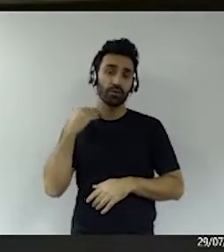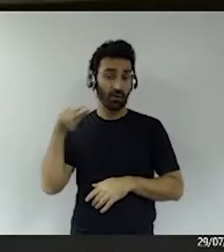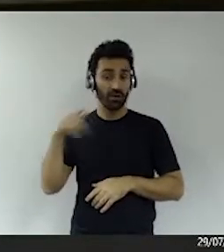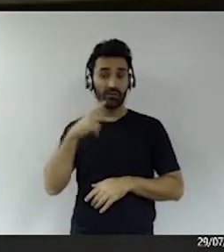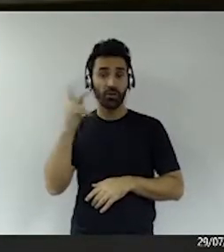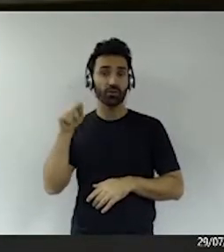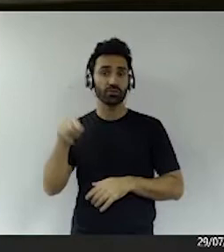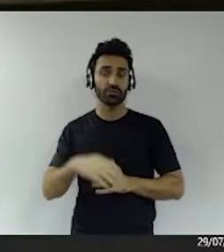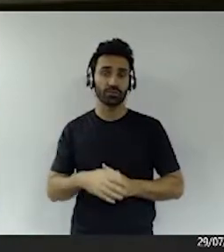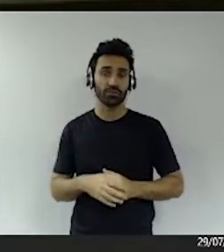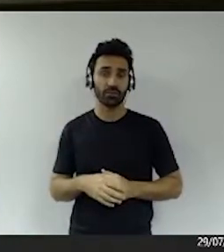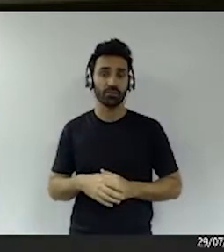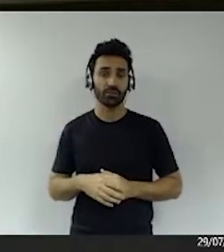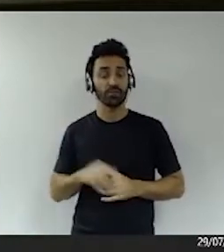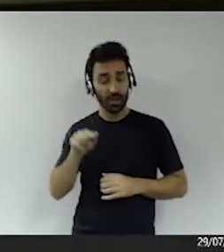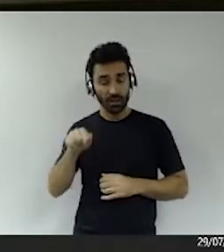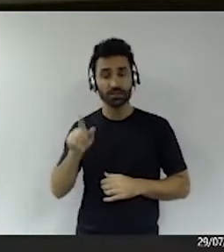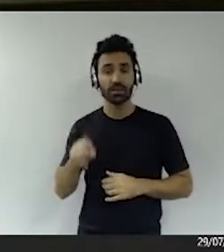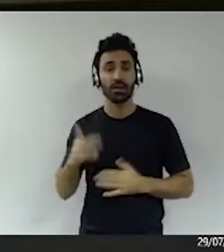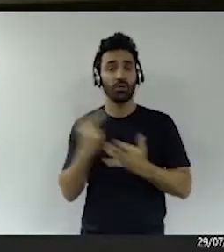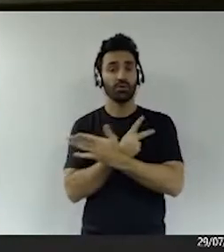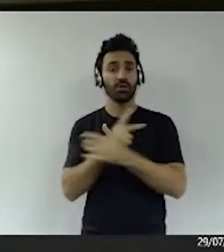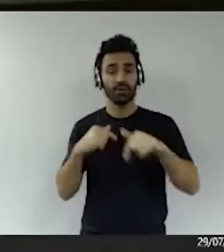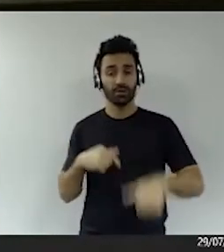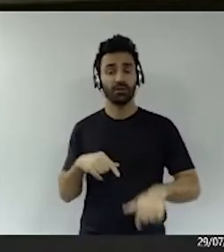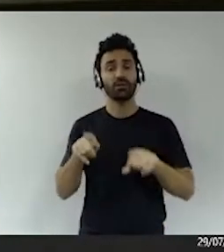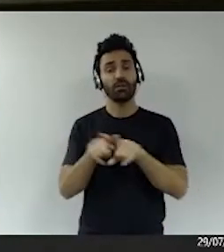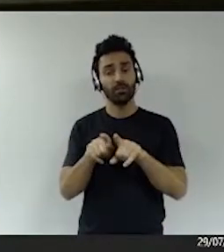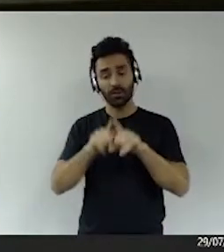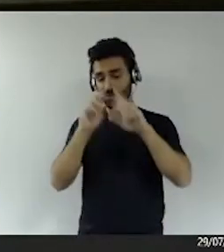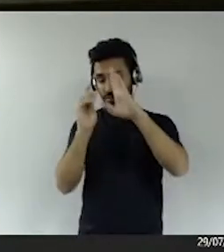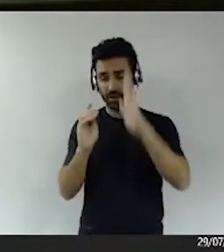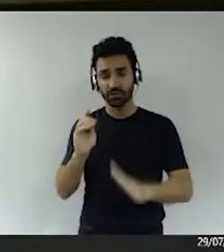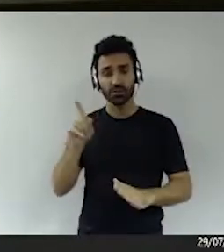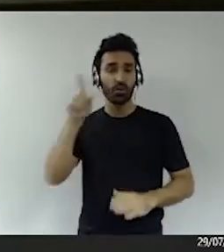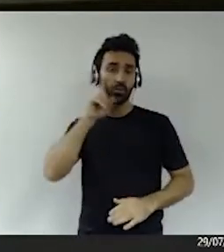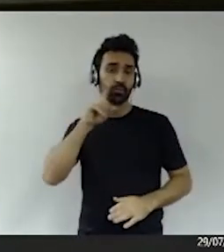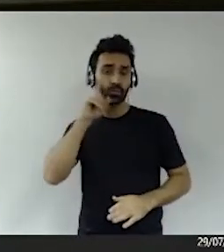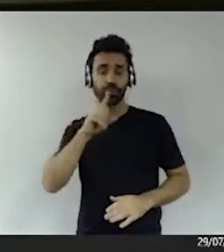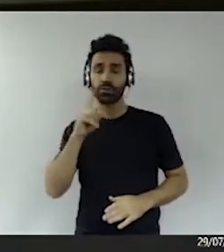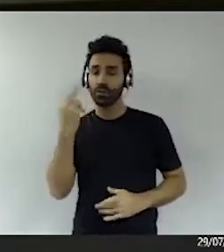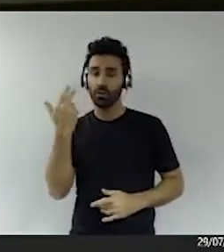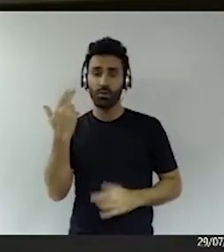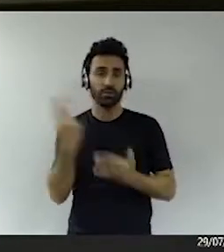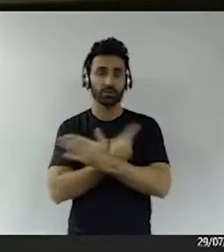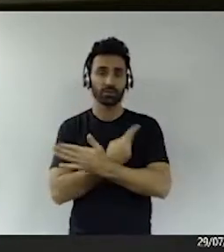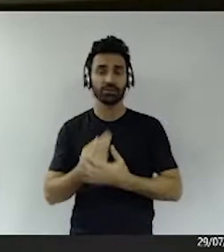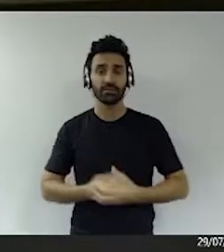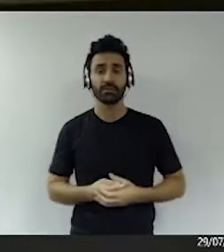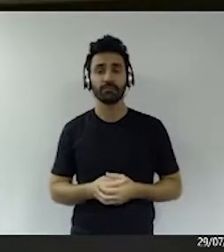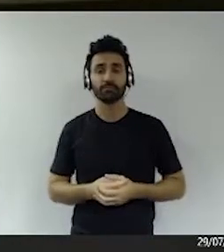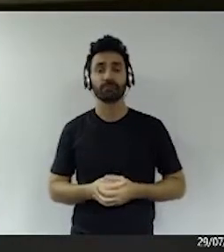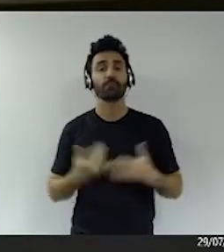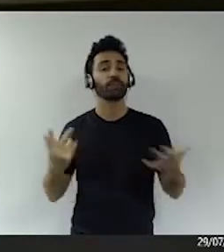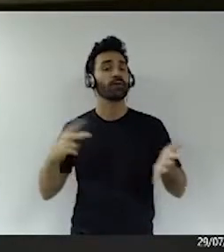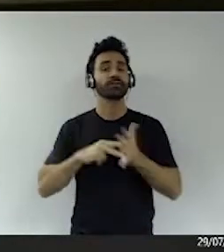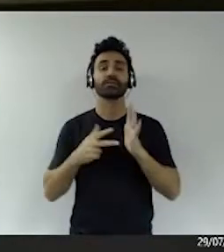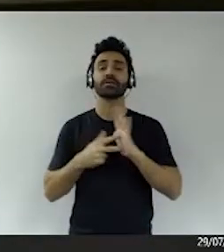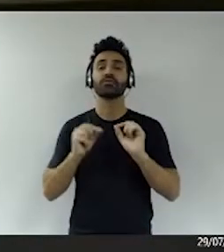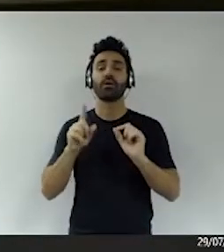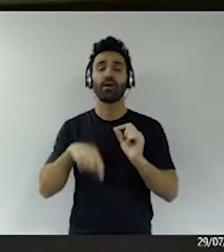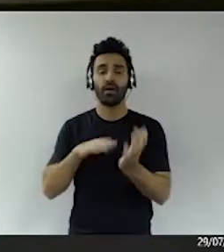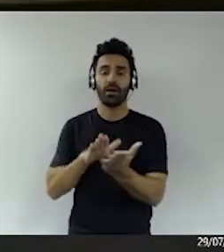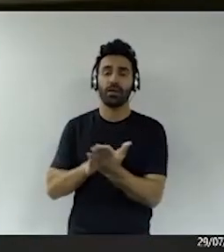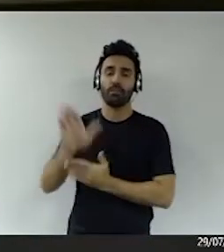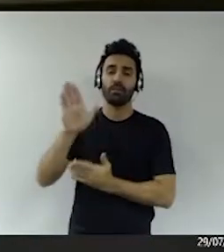disse, e é assim que funciona lá e aqui. Aqui também funciona assim. Bom, eu estou falando, então, de emitir moeda soberana.